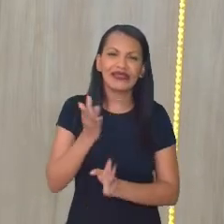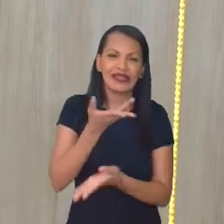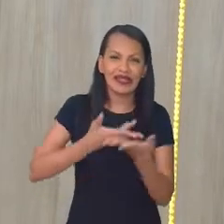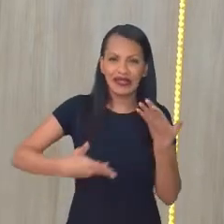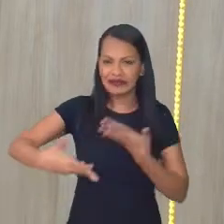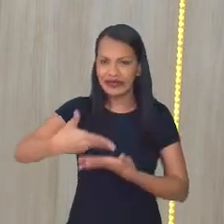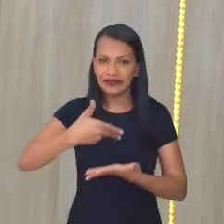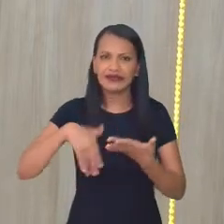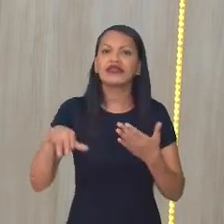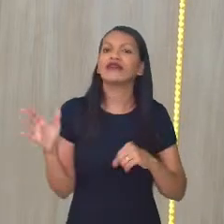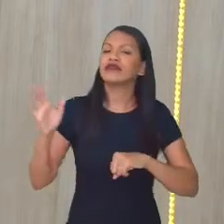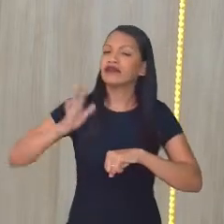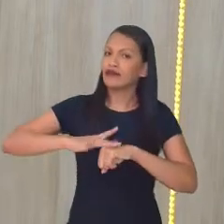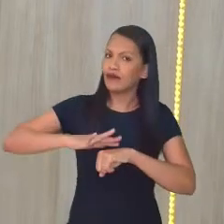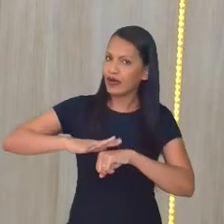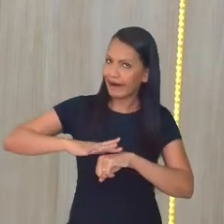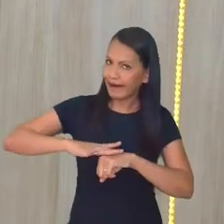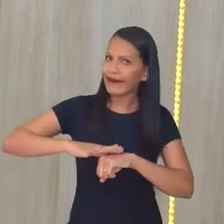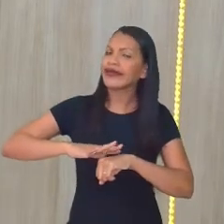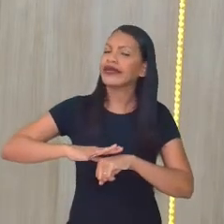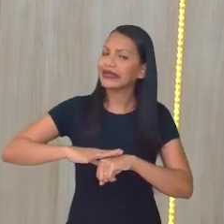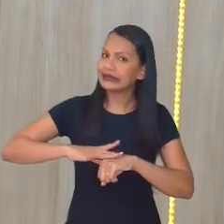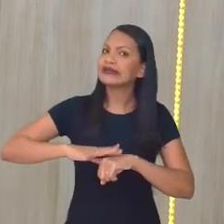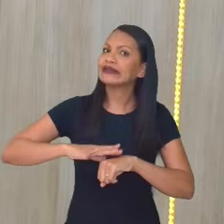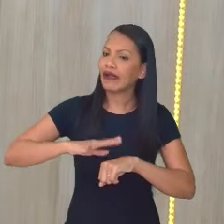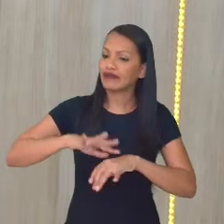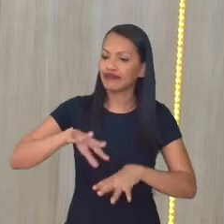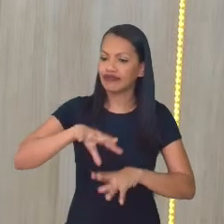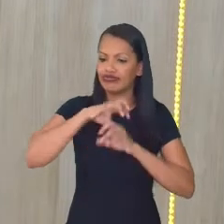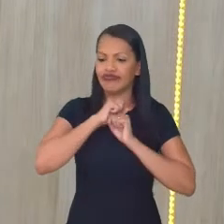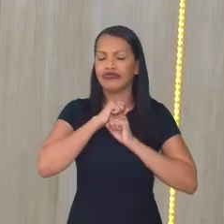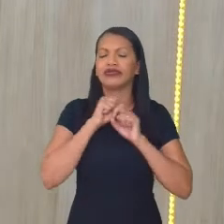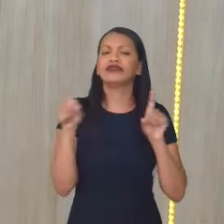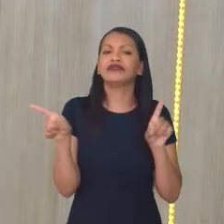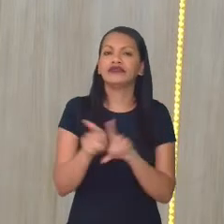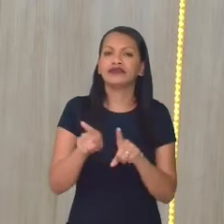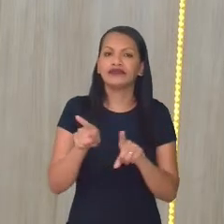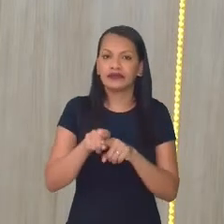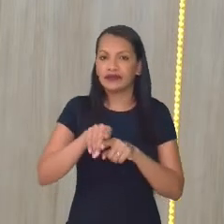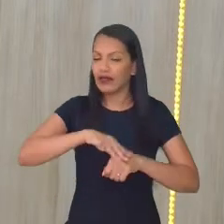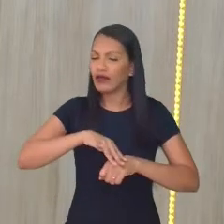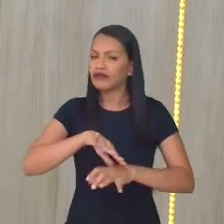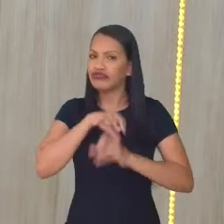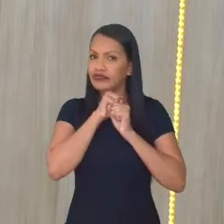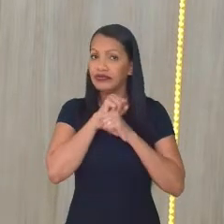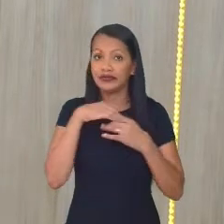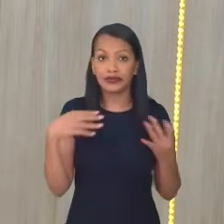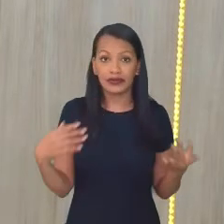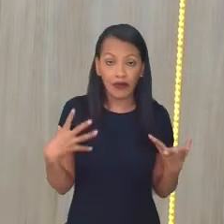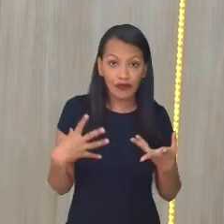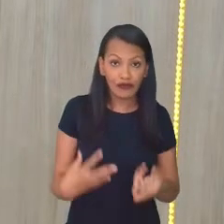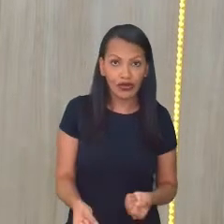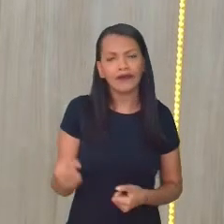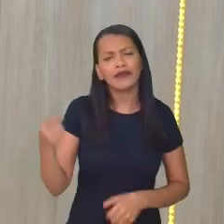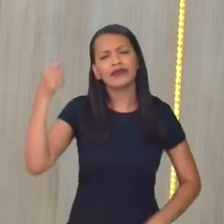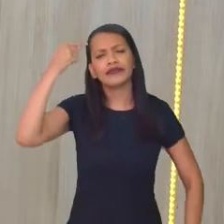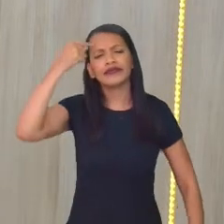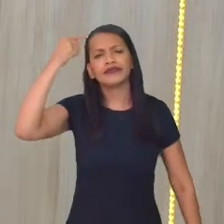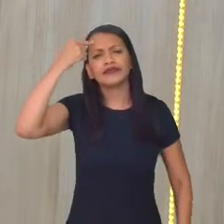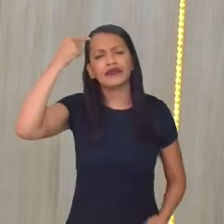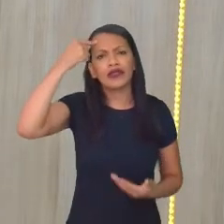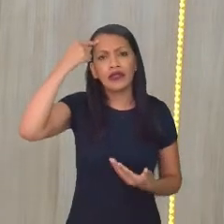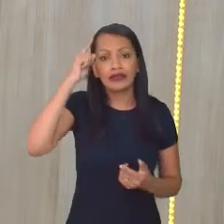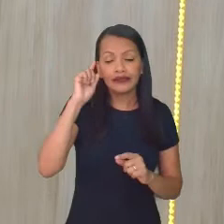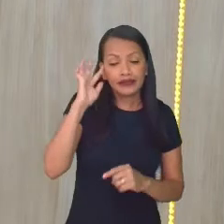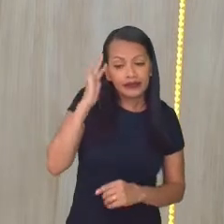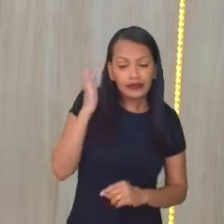também às infecções sexualmente transmissíveis, né? E também os métodos contraceptivos. Então, vamos lá, pessoal, pensem aí direitinho